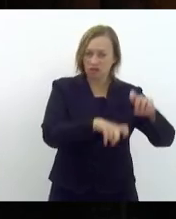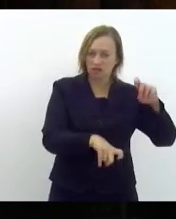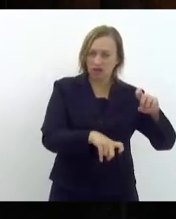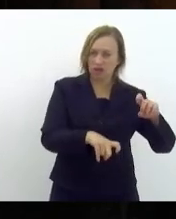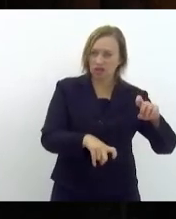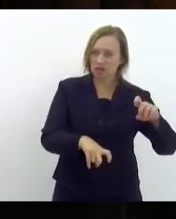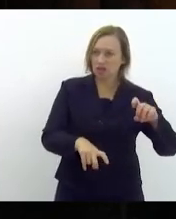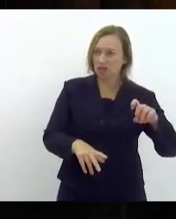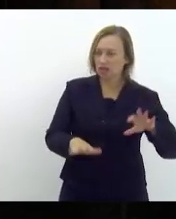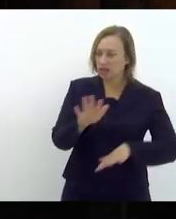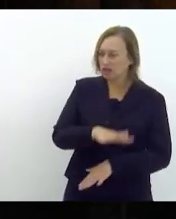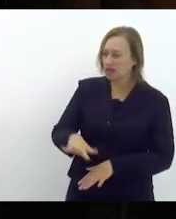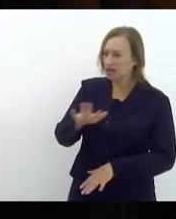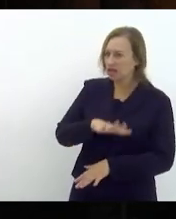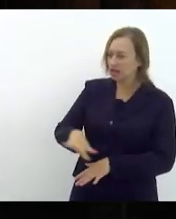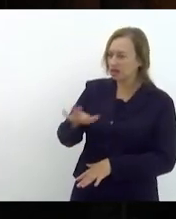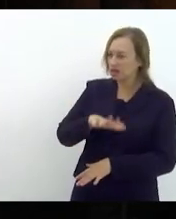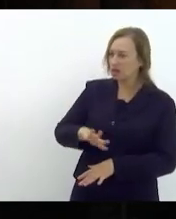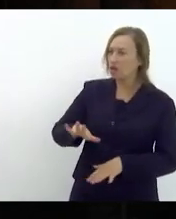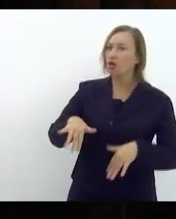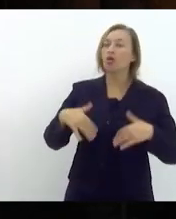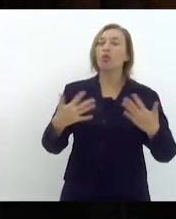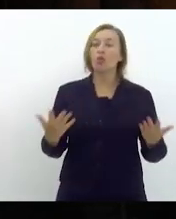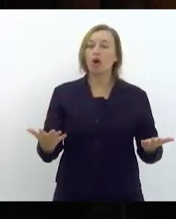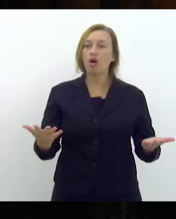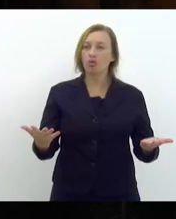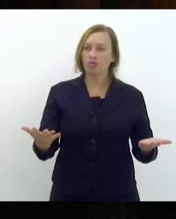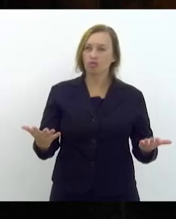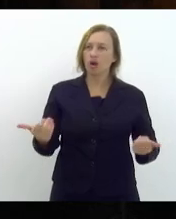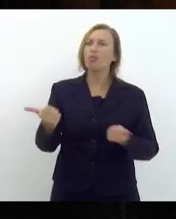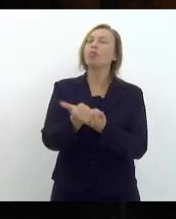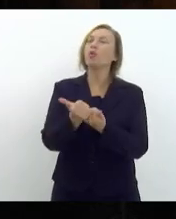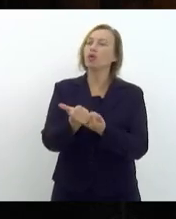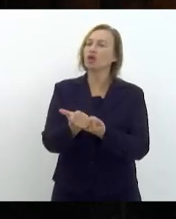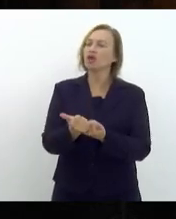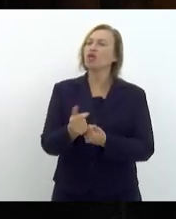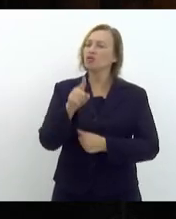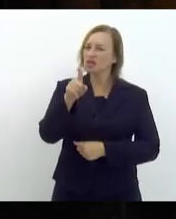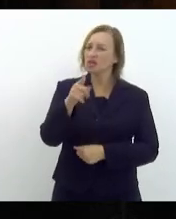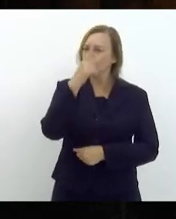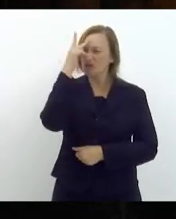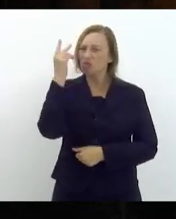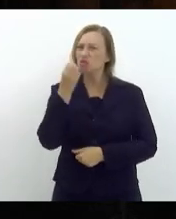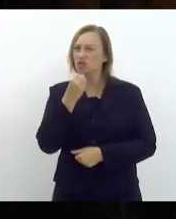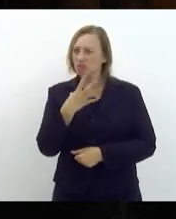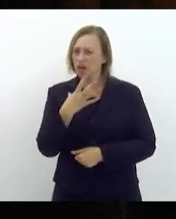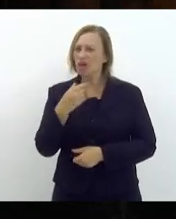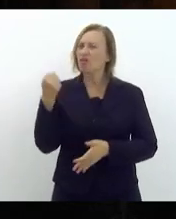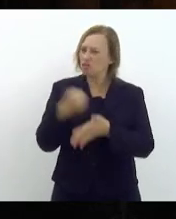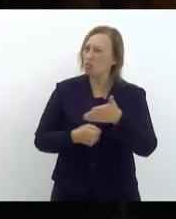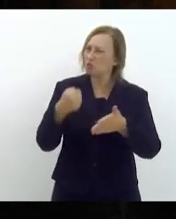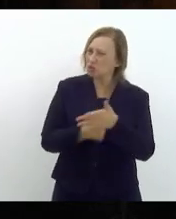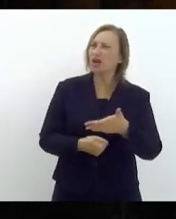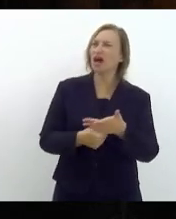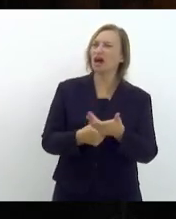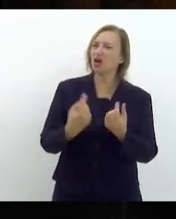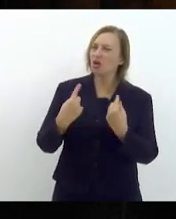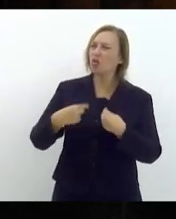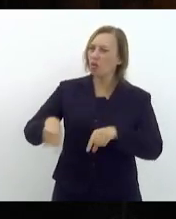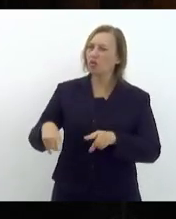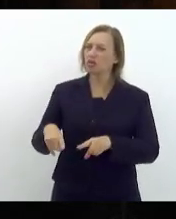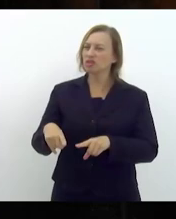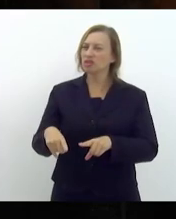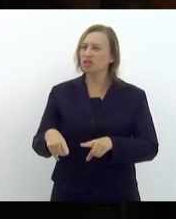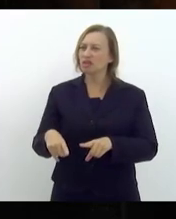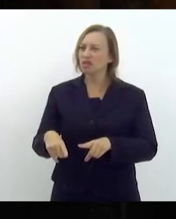e qual desse lado você está vocês pessoas de bem vamos lutar para acabar